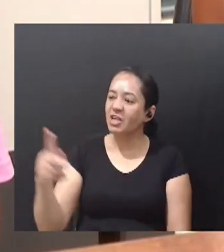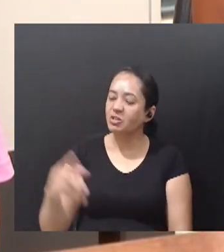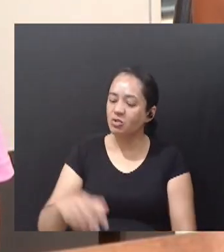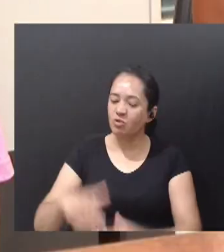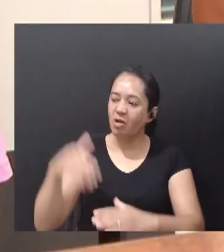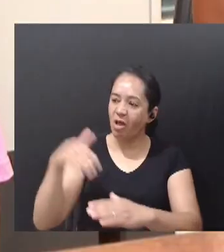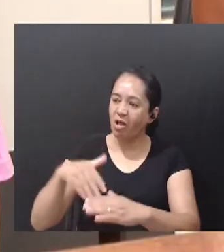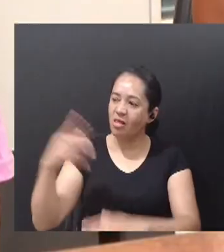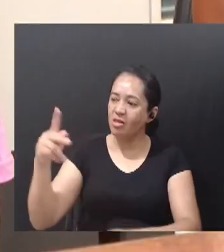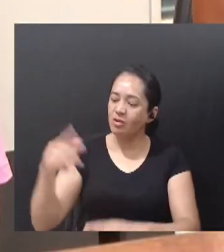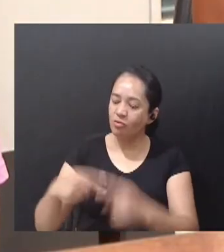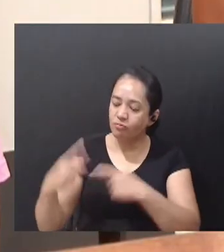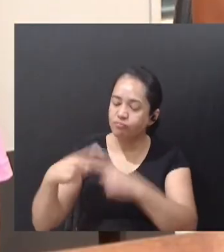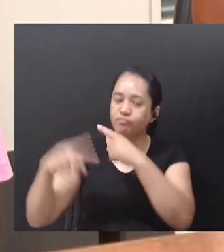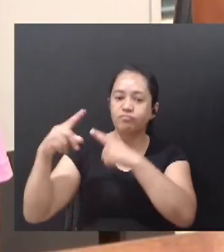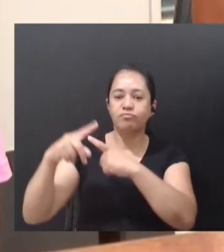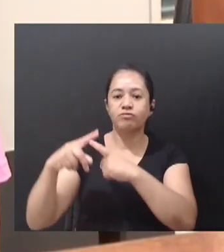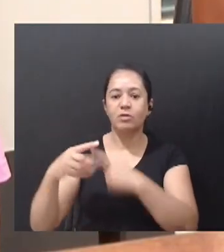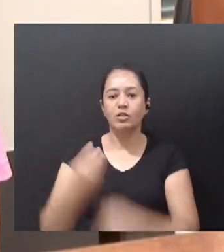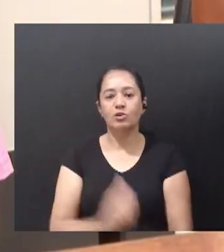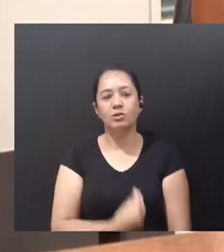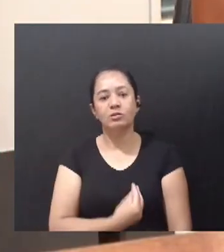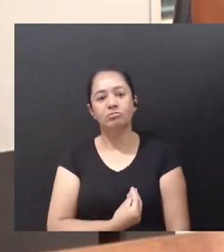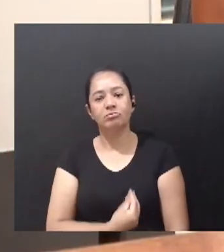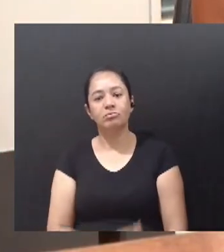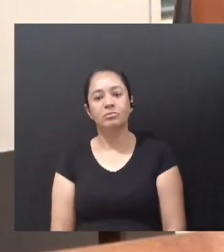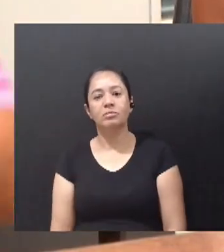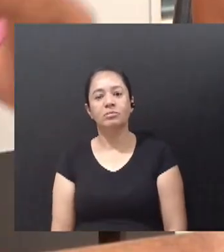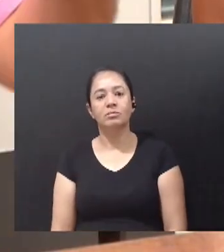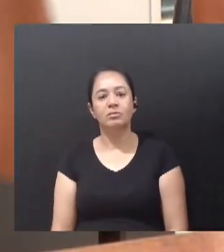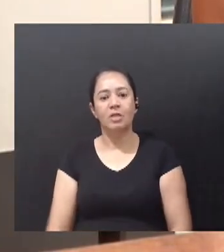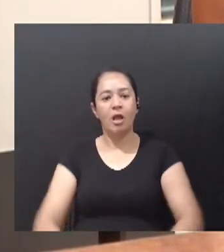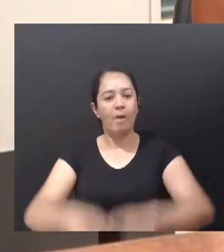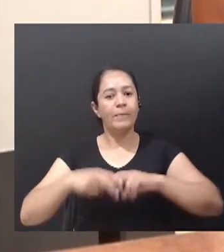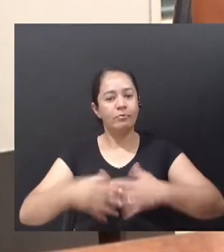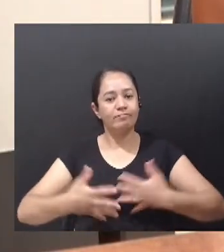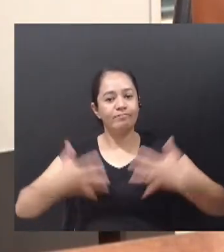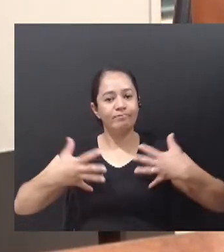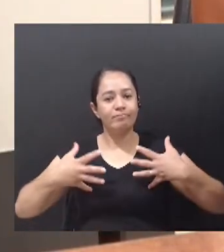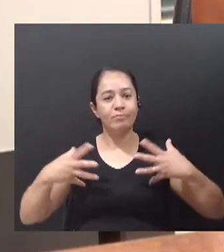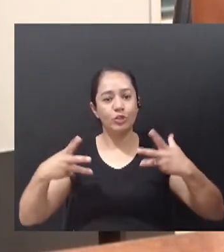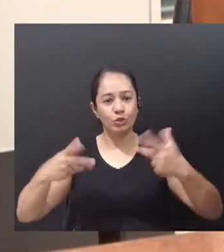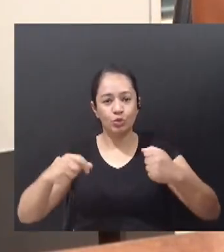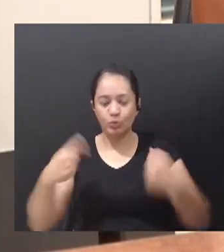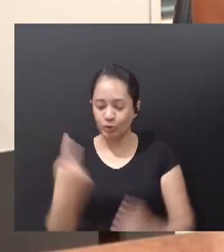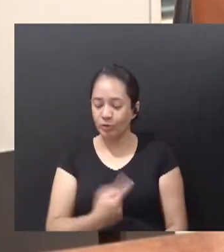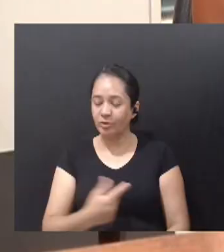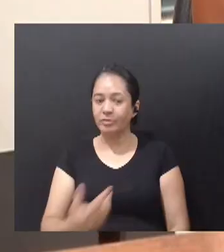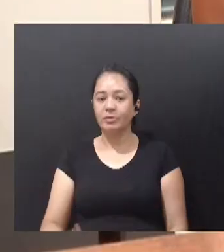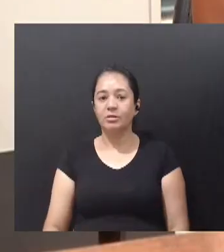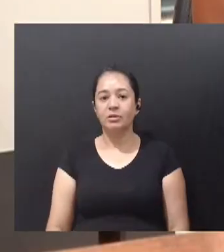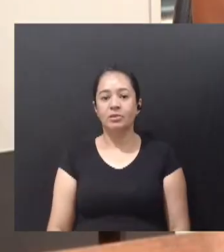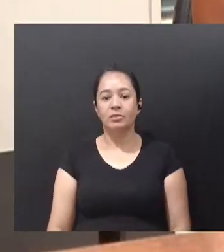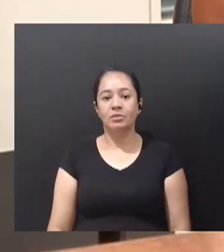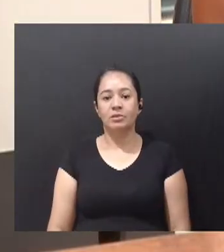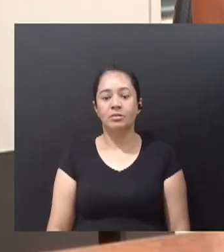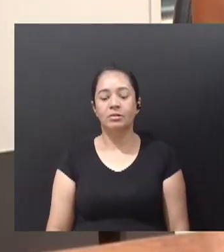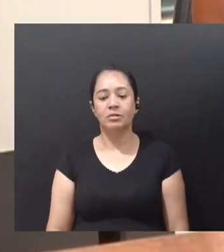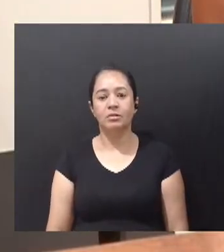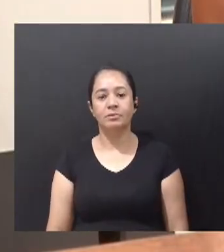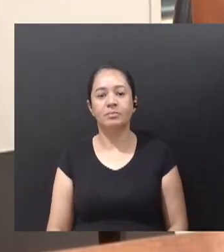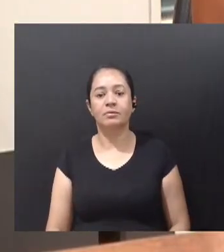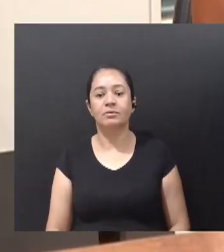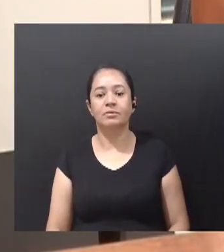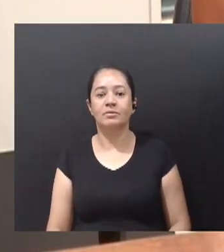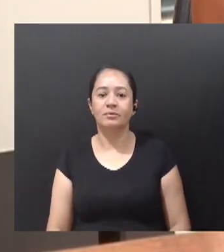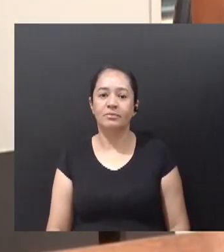sua evolução, a sua existência é motivo de orgulho para todo mundo aqui, tá ligado? Porque a gente sabe que não dá